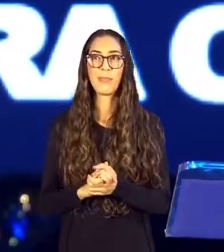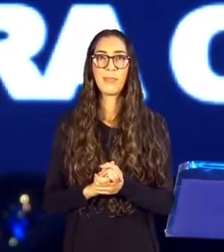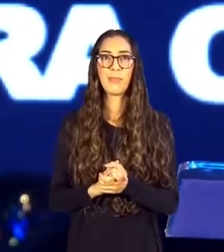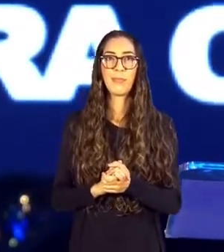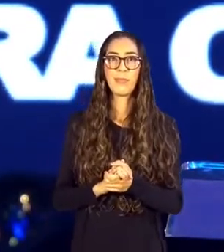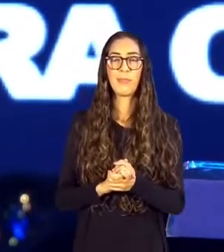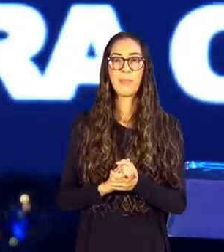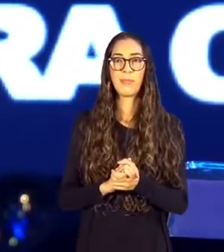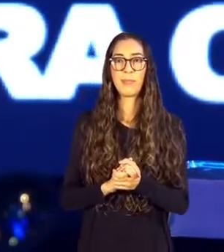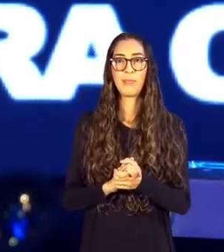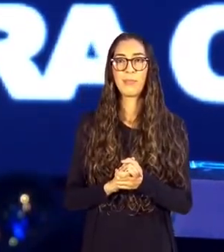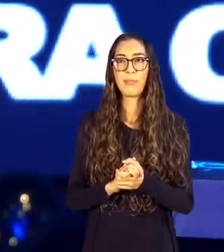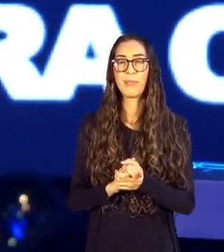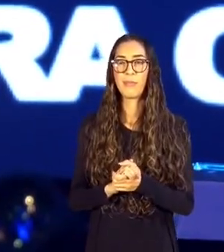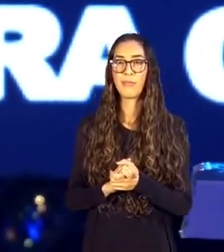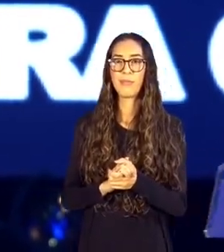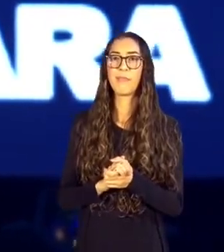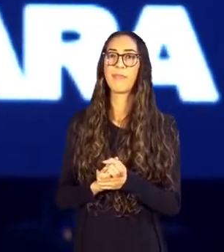encher